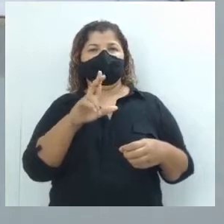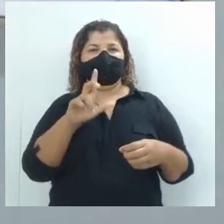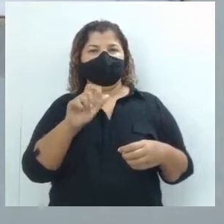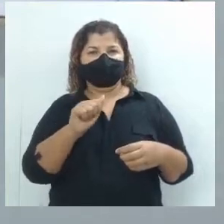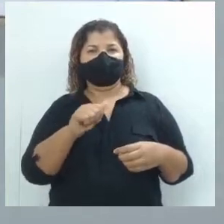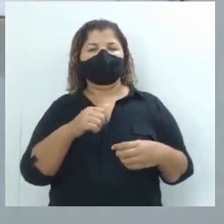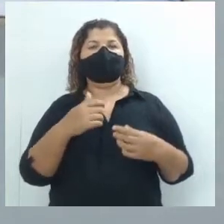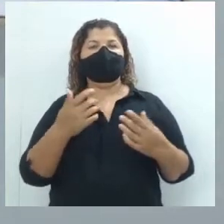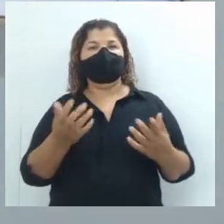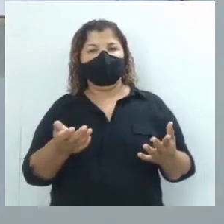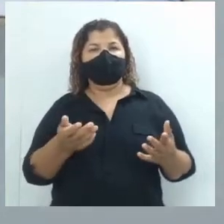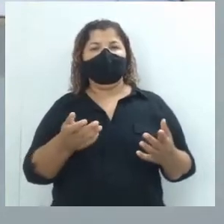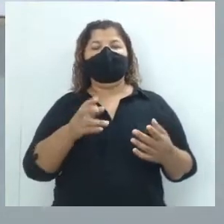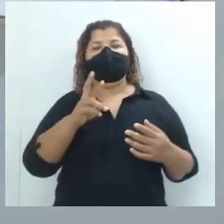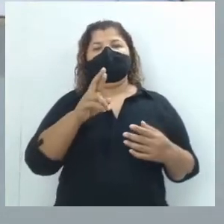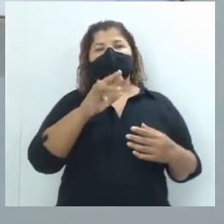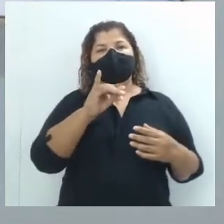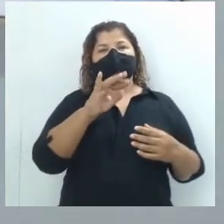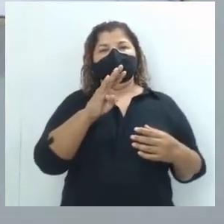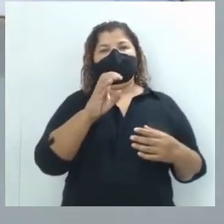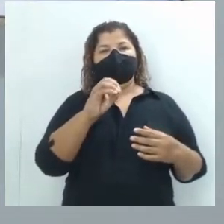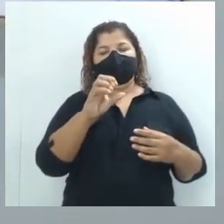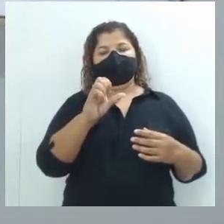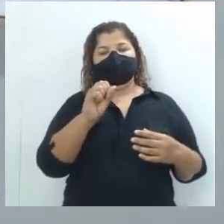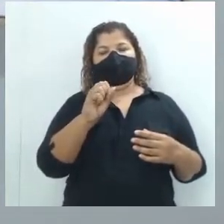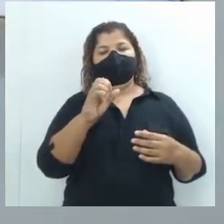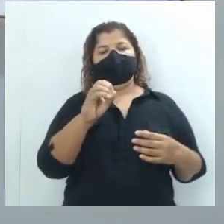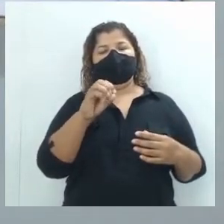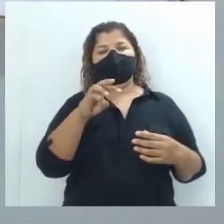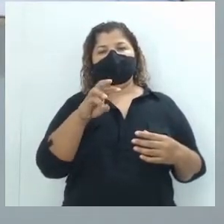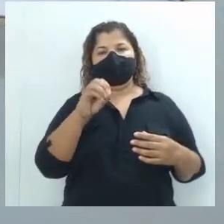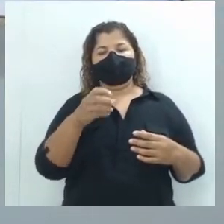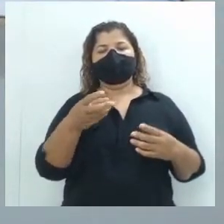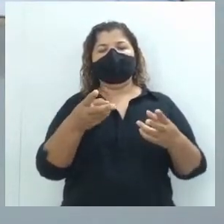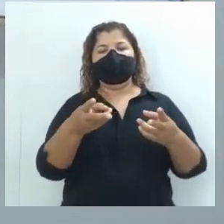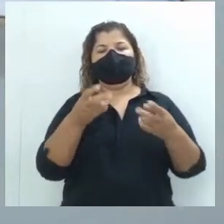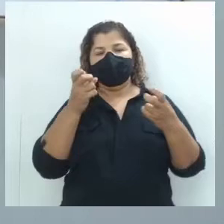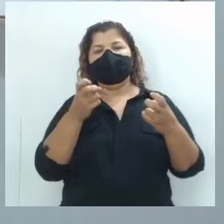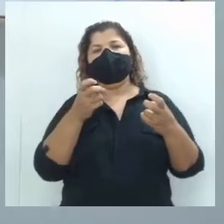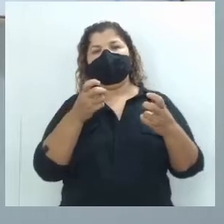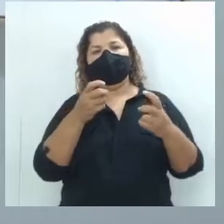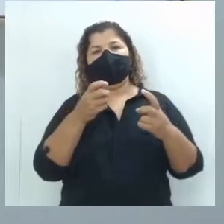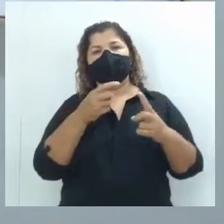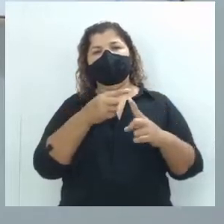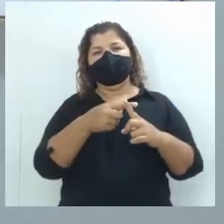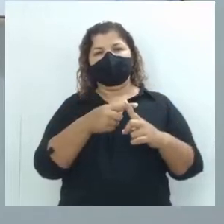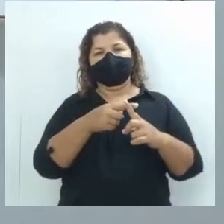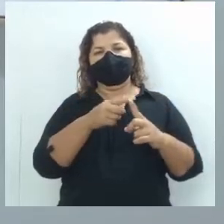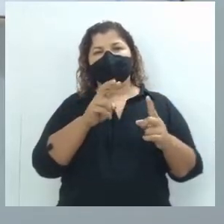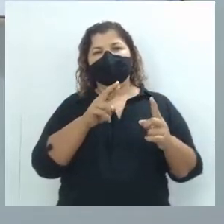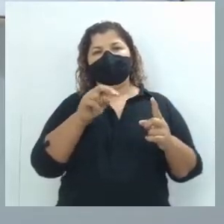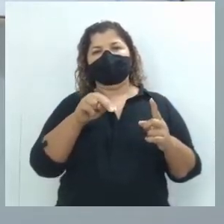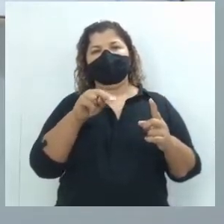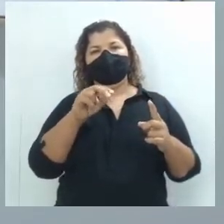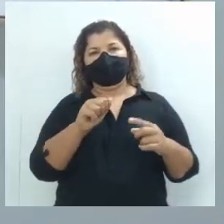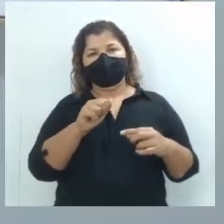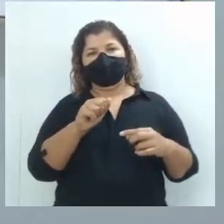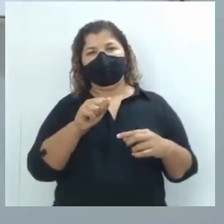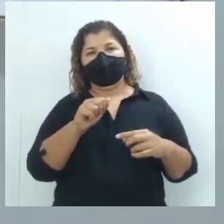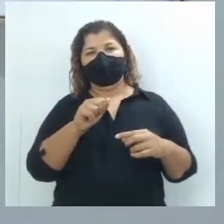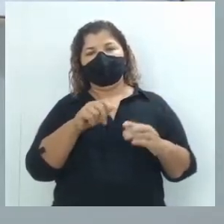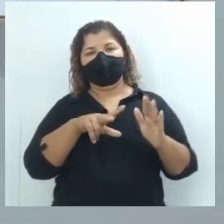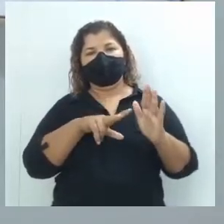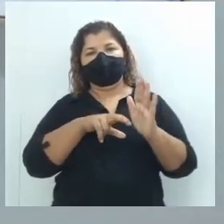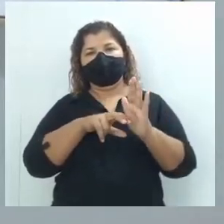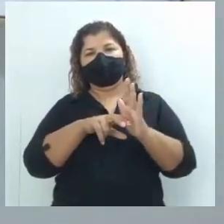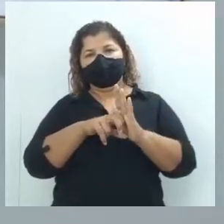quando o ribossomo lê o RNA positivo do vírus? Olhe, se o RNA é do vírus e o